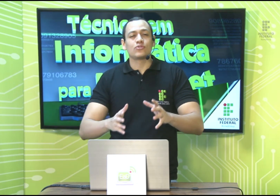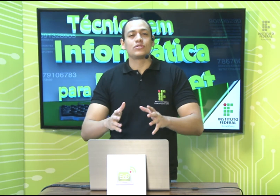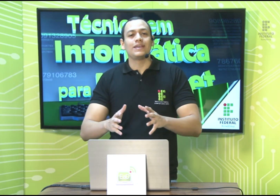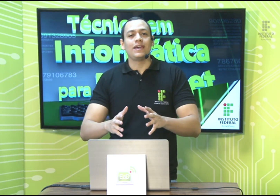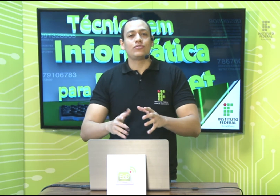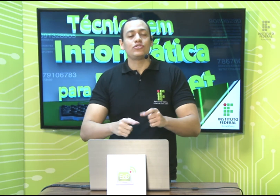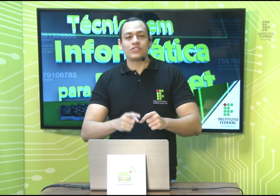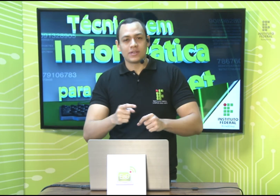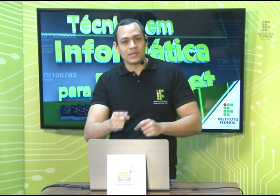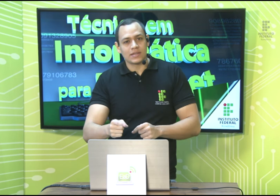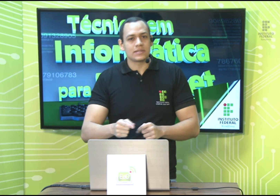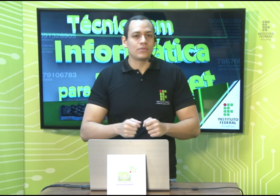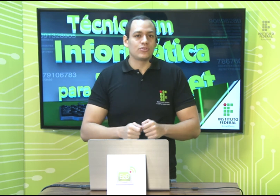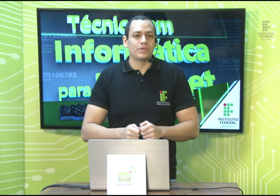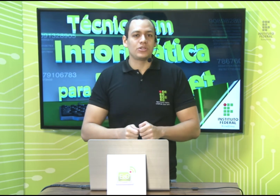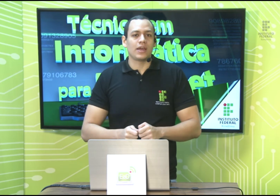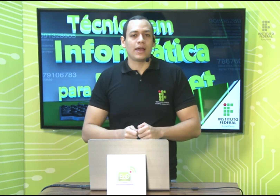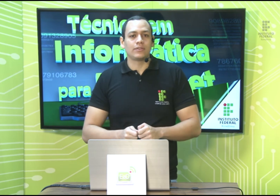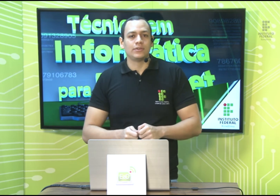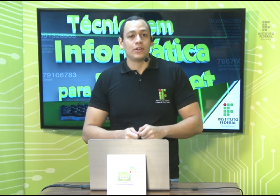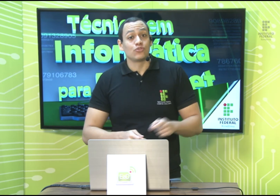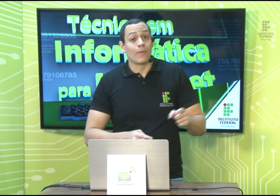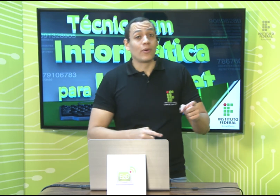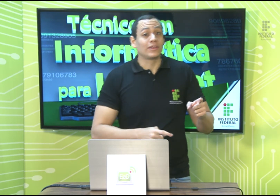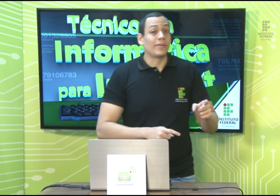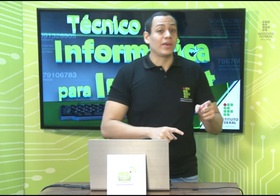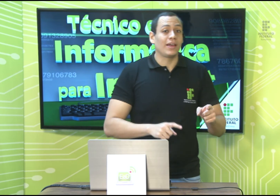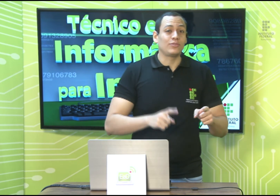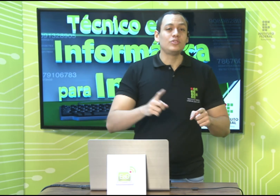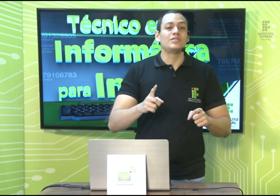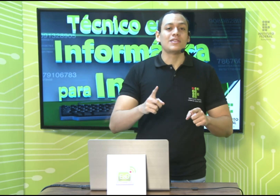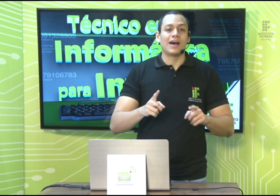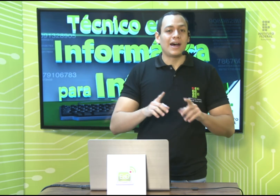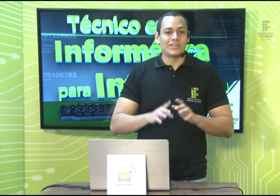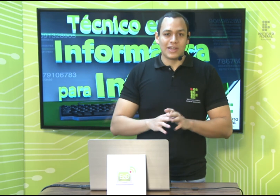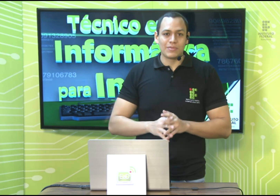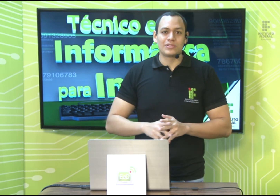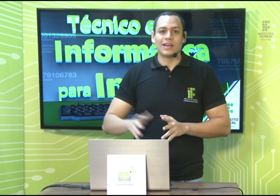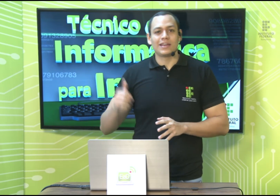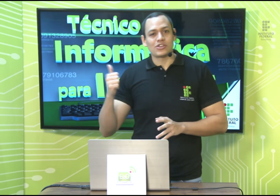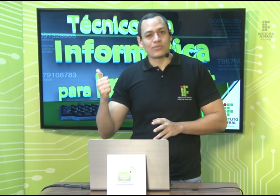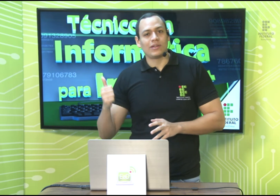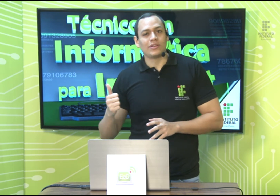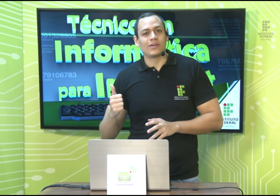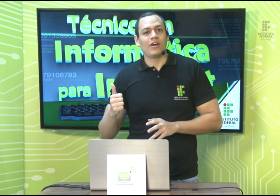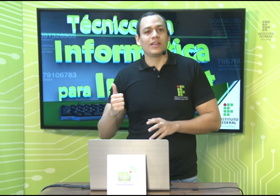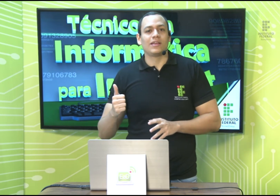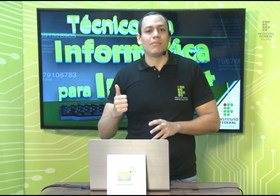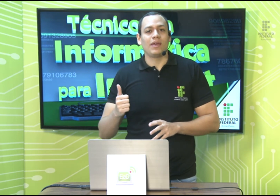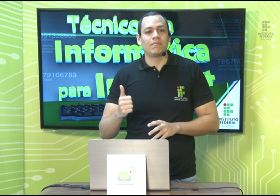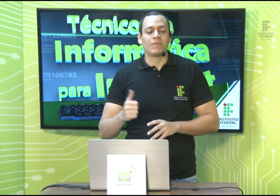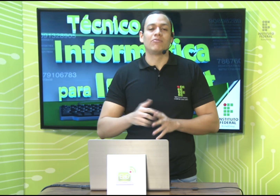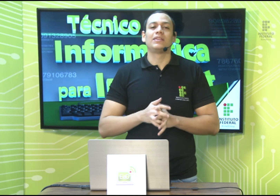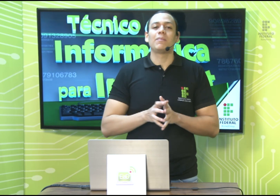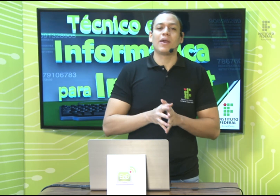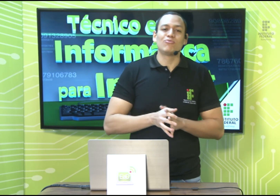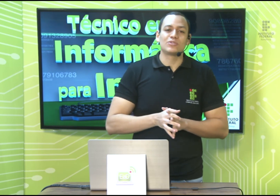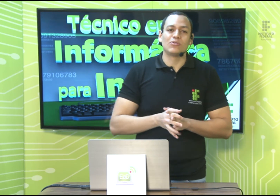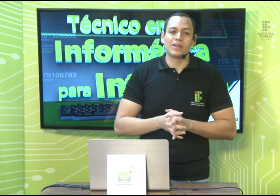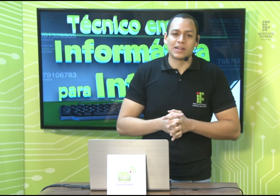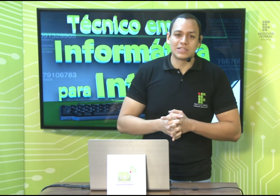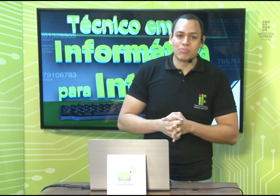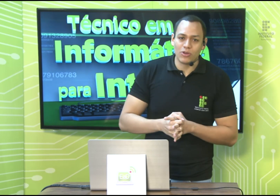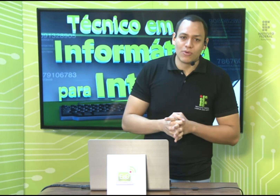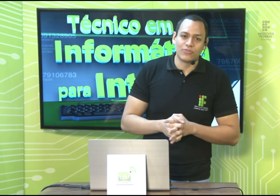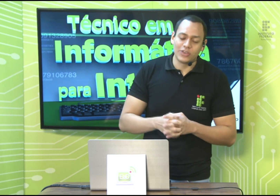outros conceitos de instanciação de objeto, de comportamento, unicidade. Lembra disso daí que a gente falou ainda agorinha também. Vai ter pergunta